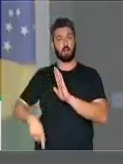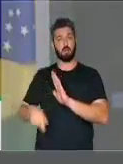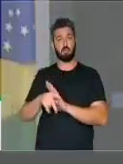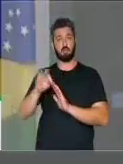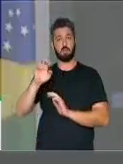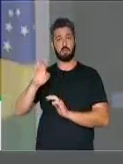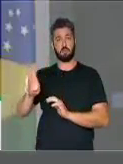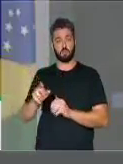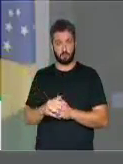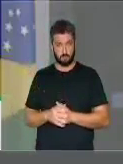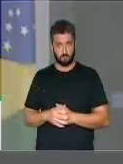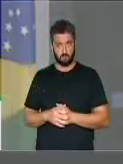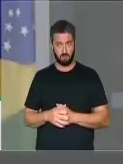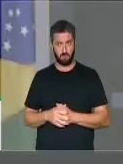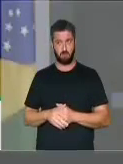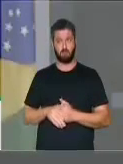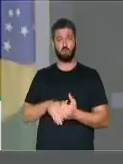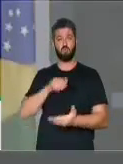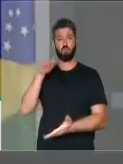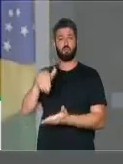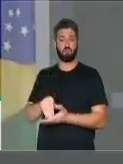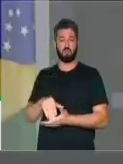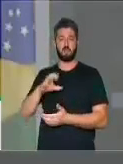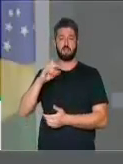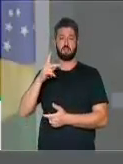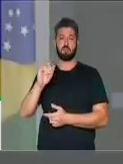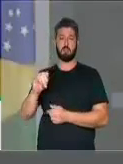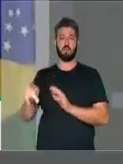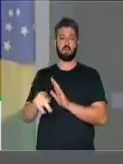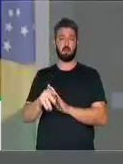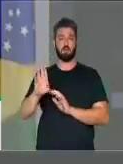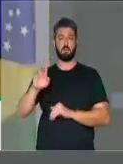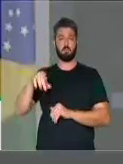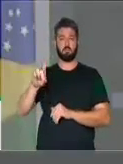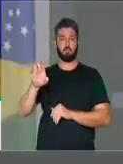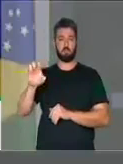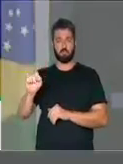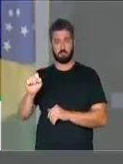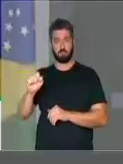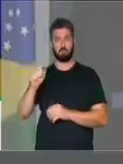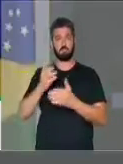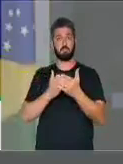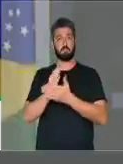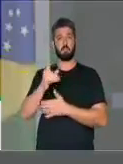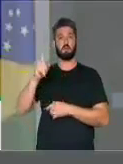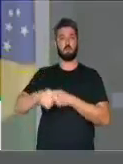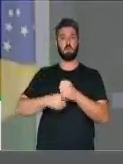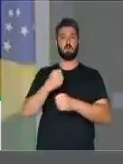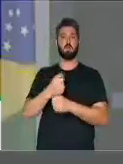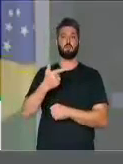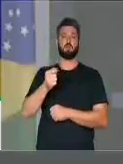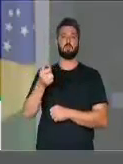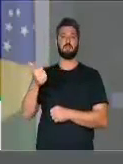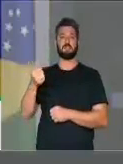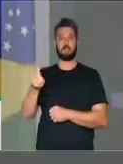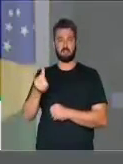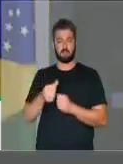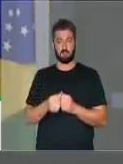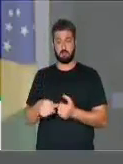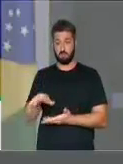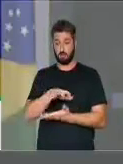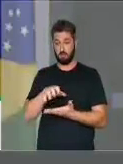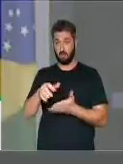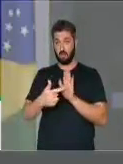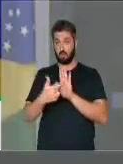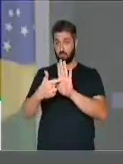TCU e no final, na CPI do BNDES, aprovado em 2016. Este é um dado que precisa